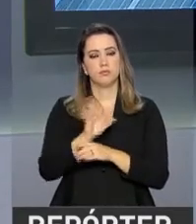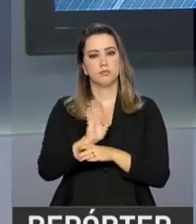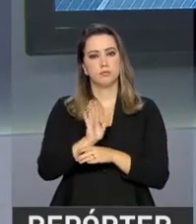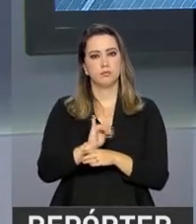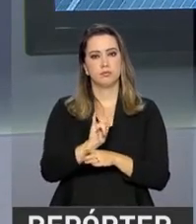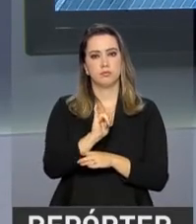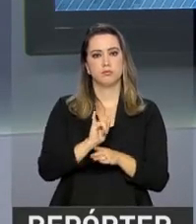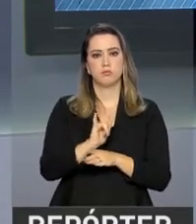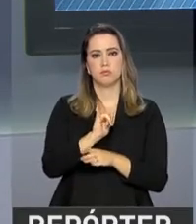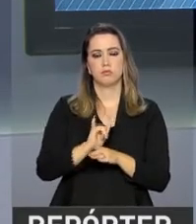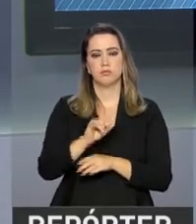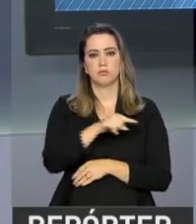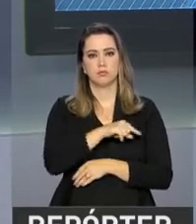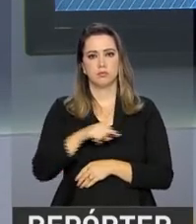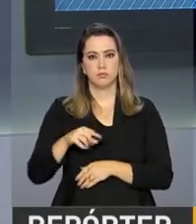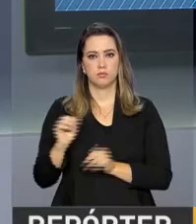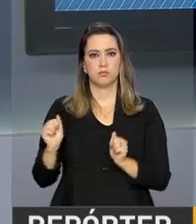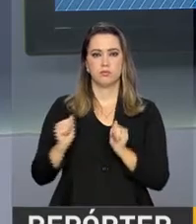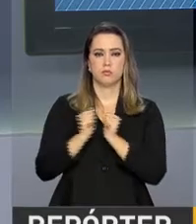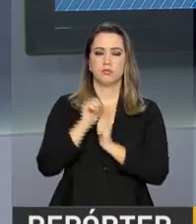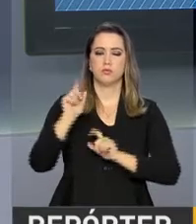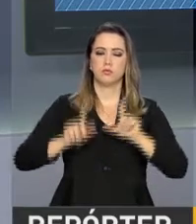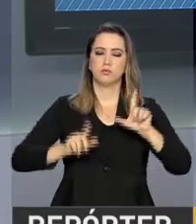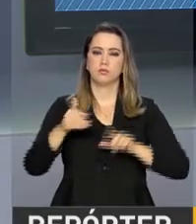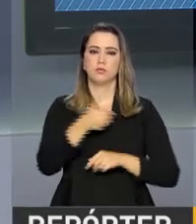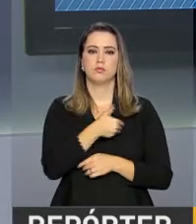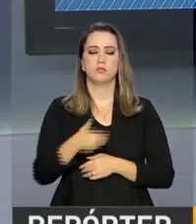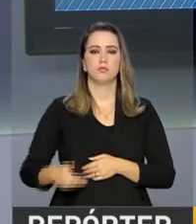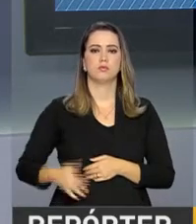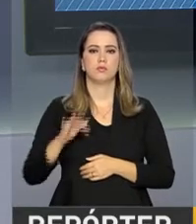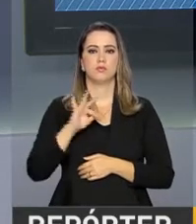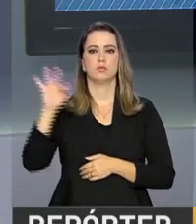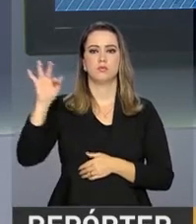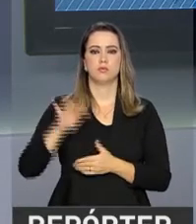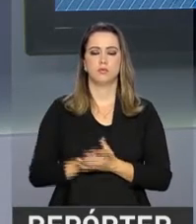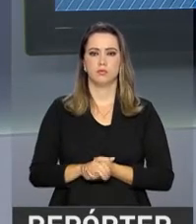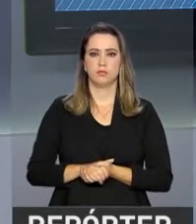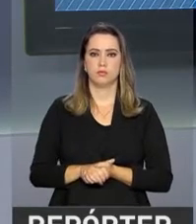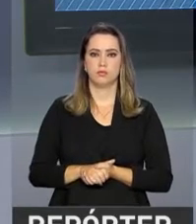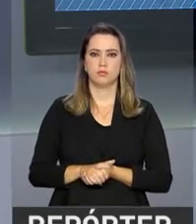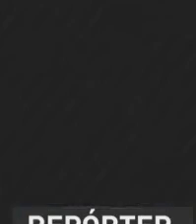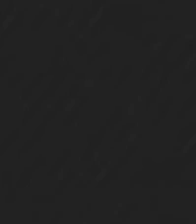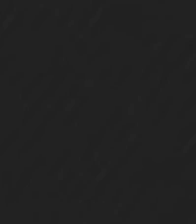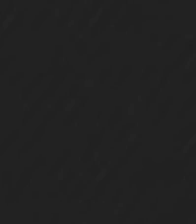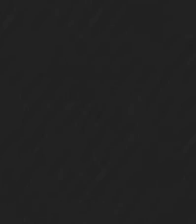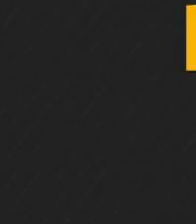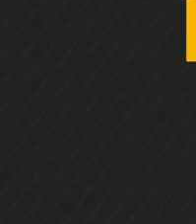Você pode ver as reportagens no YouTube. Continue na NBR, a TV do Governo Federal.